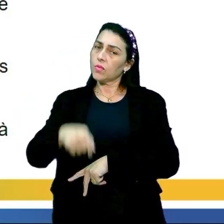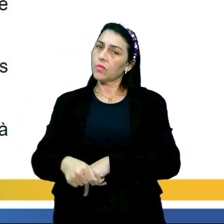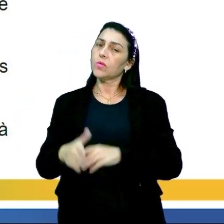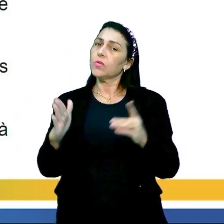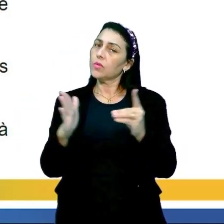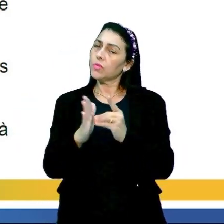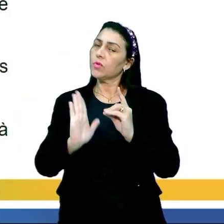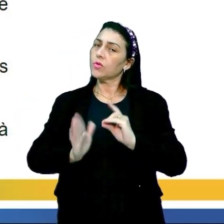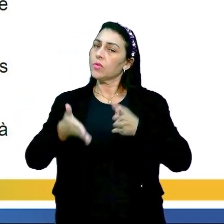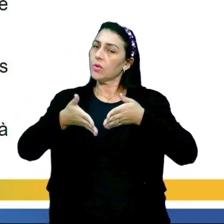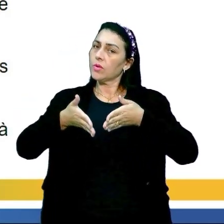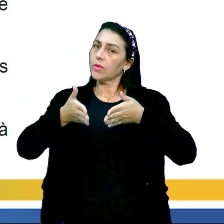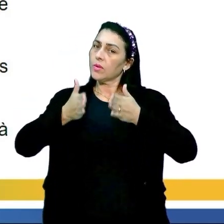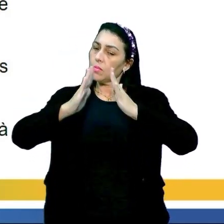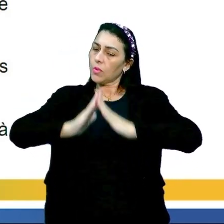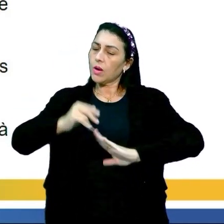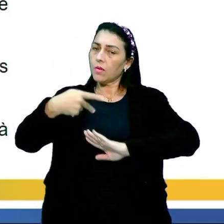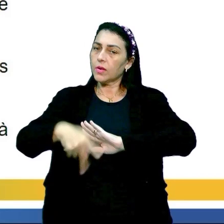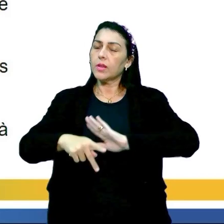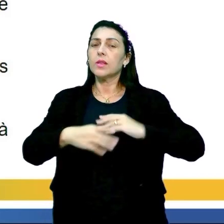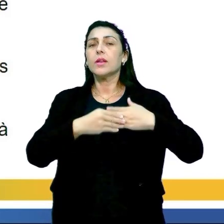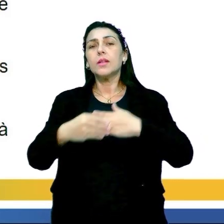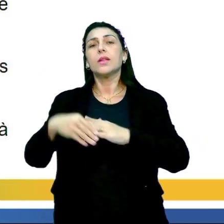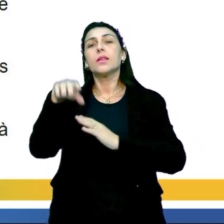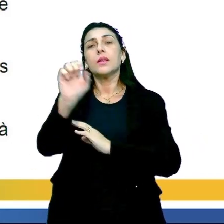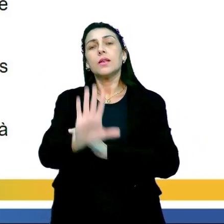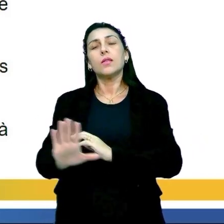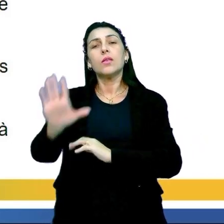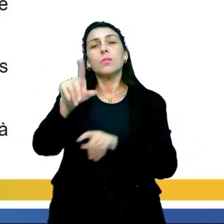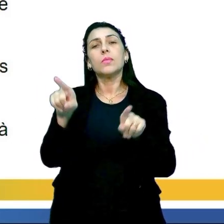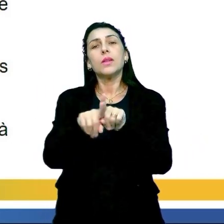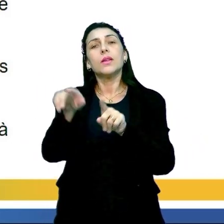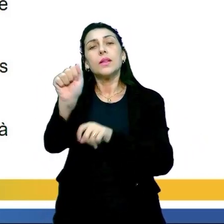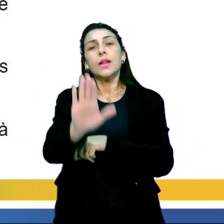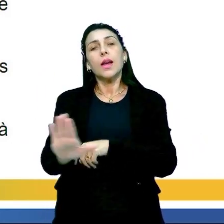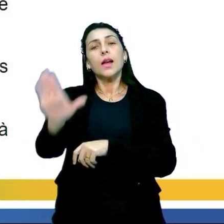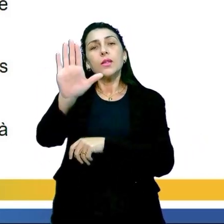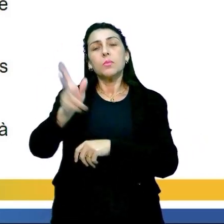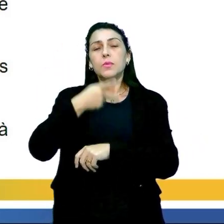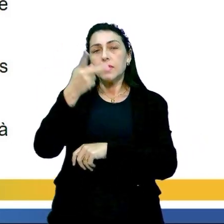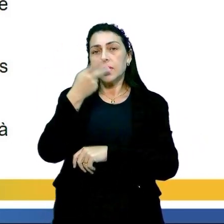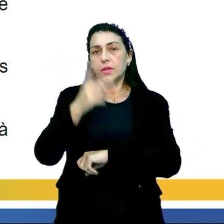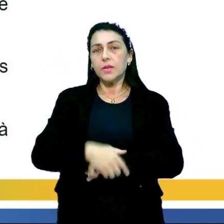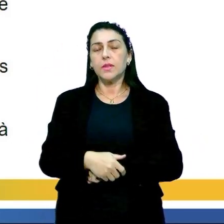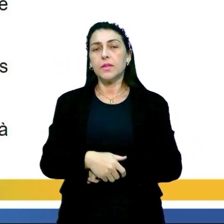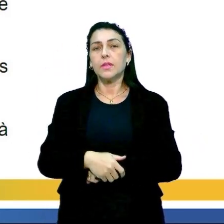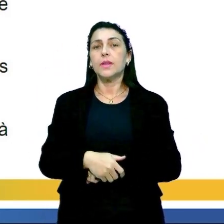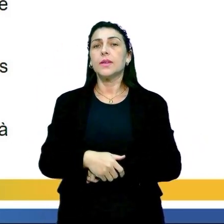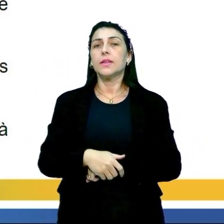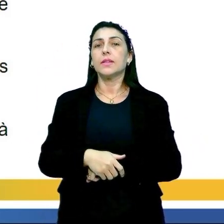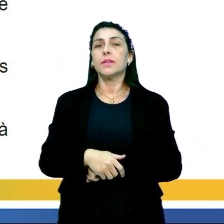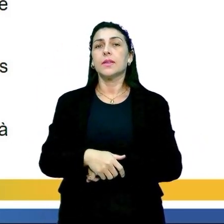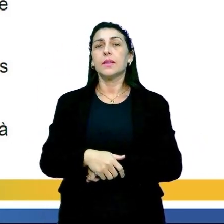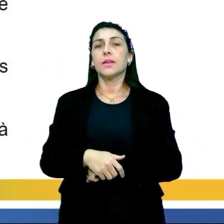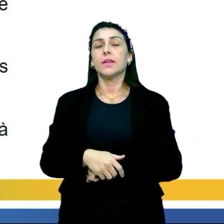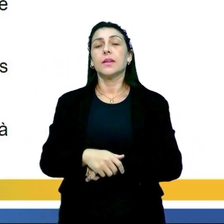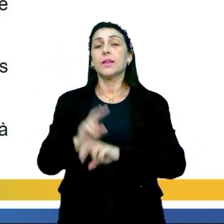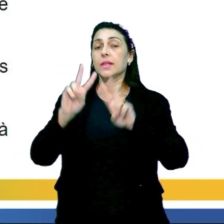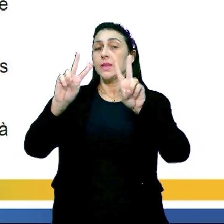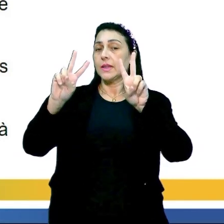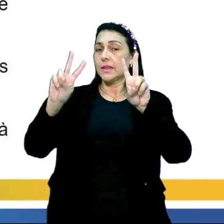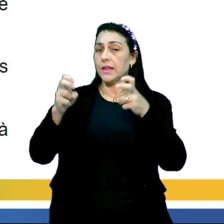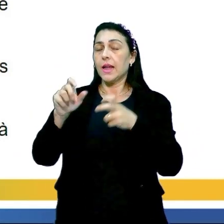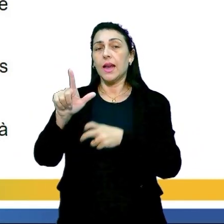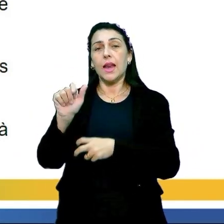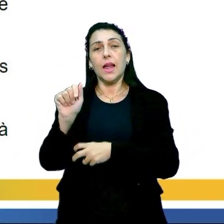viviam, indígenas, e também os que foram trazidos da Europa e da Ásia, como eu falei. Então, essa latinidade que está aí entre aspas